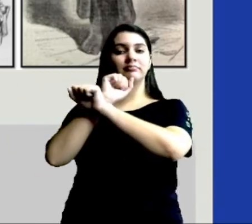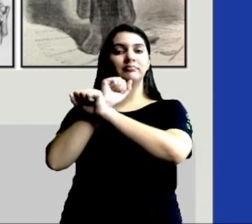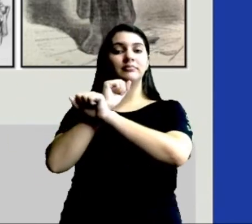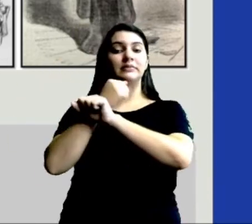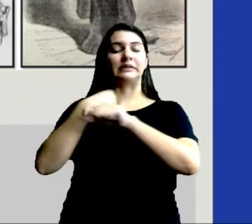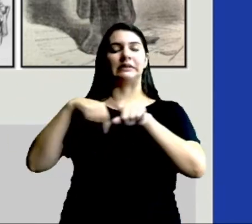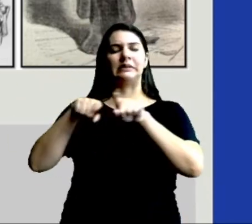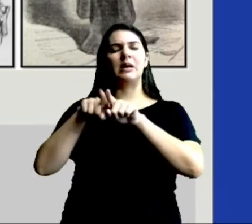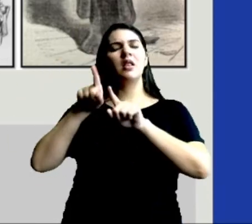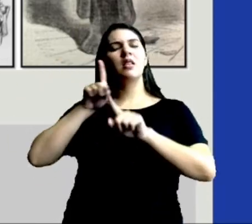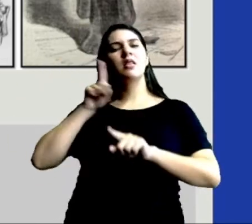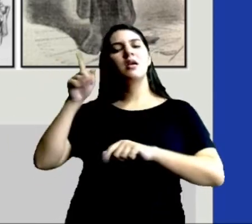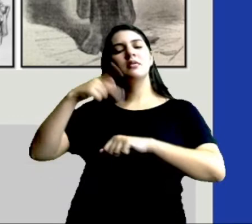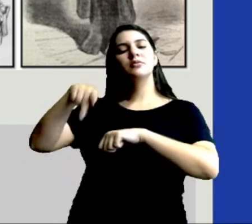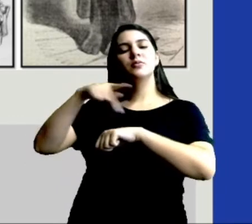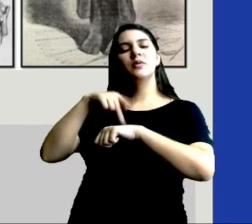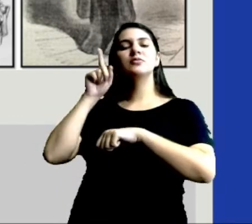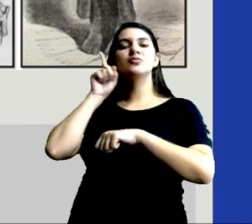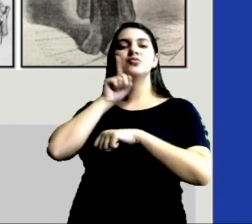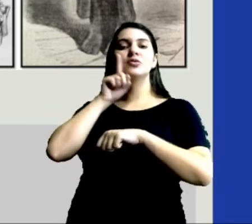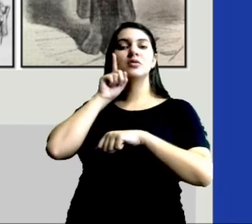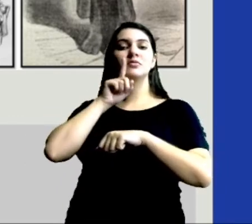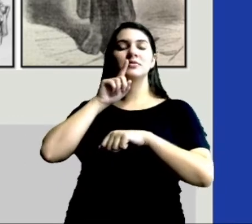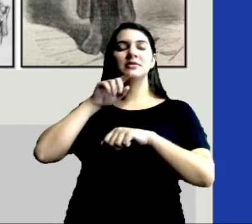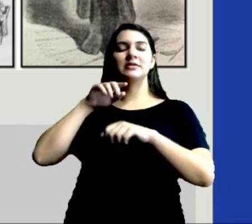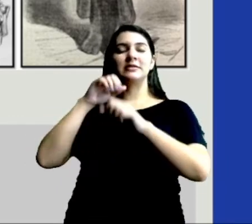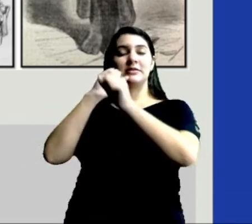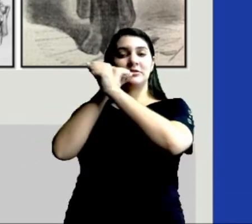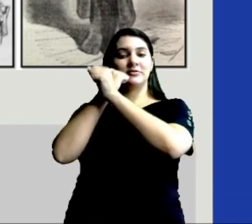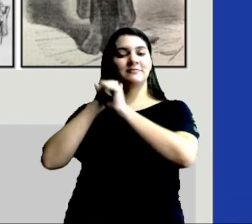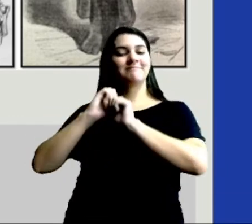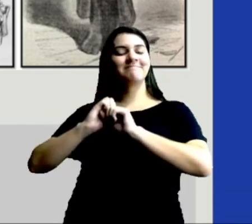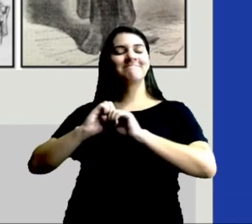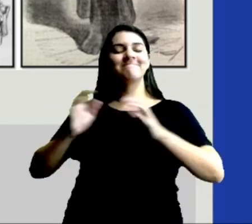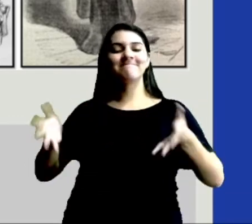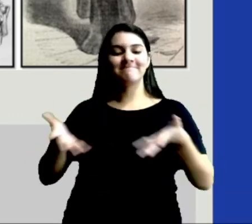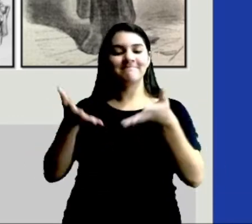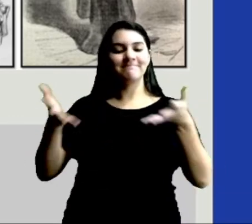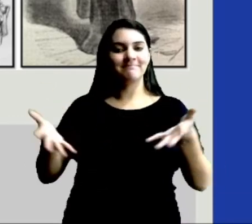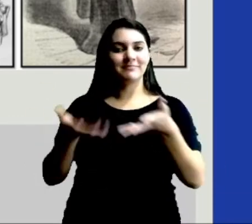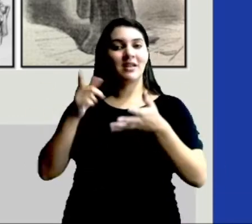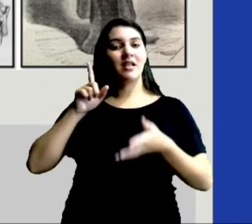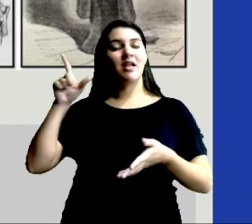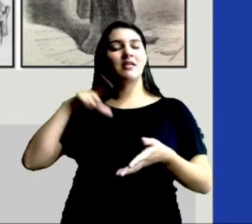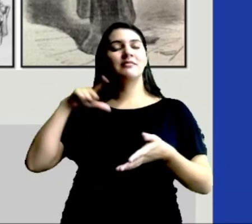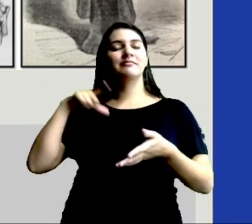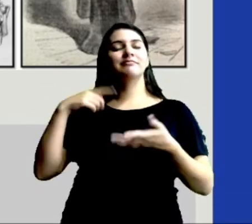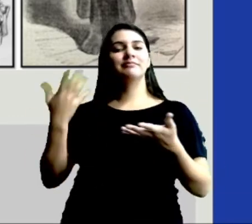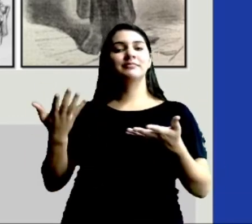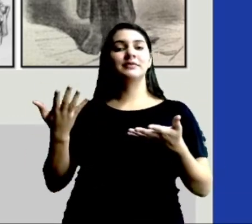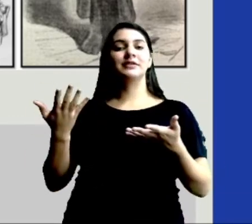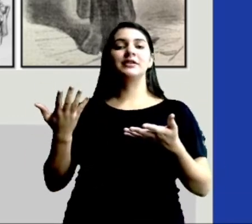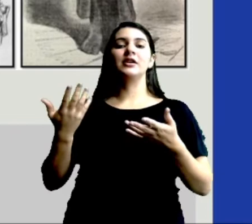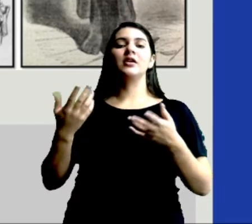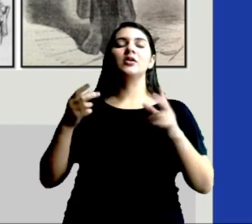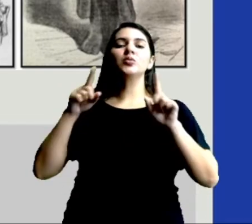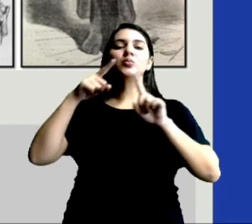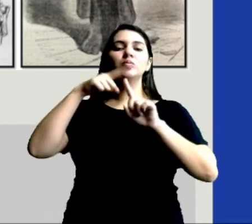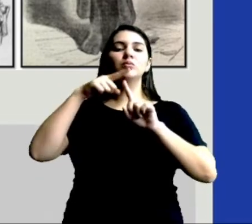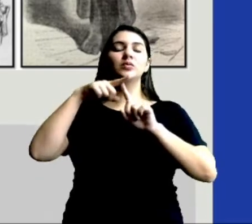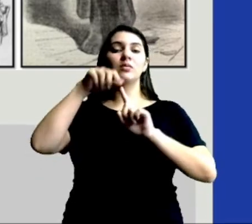Estados Unidos, a escravidão foi muito incentivada. Lá existia o modelo